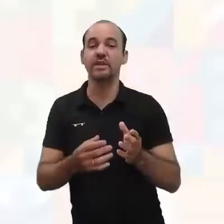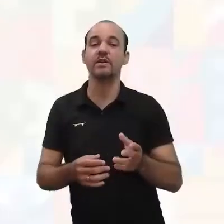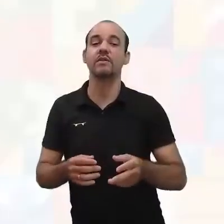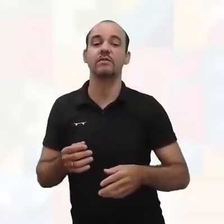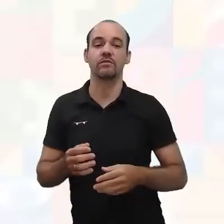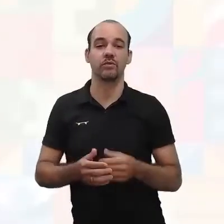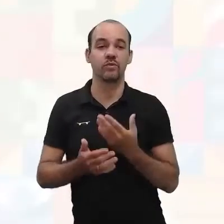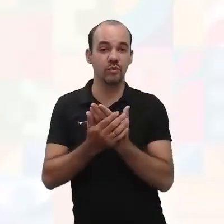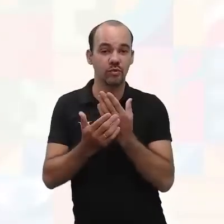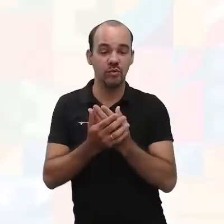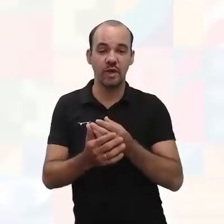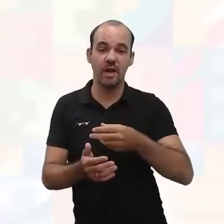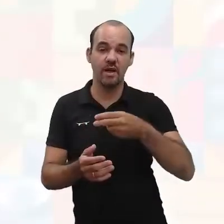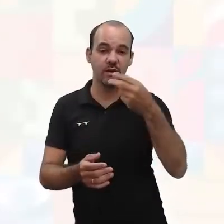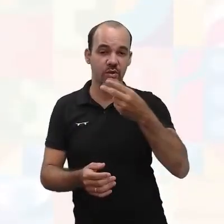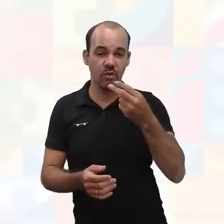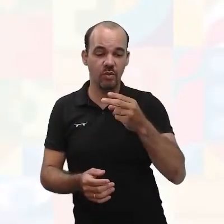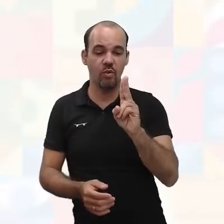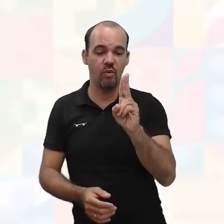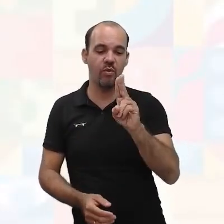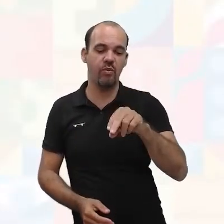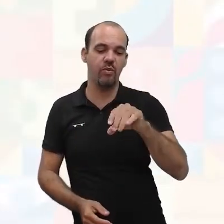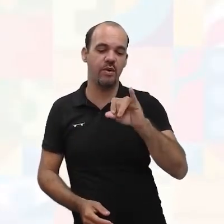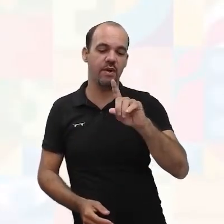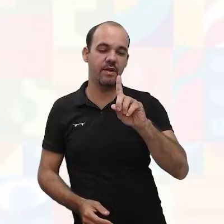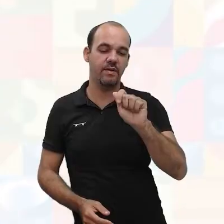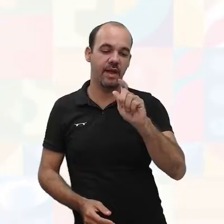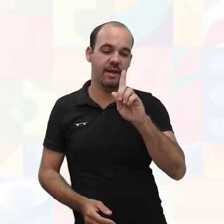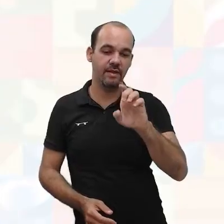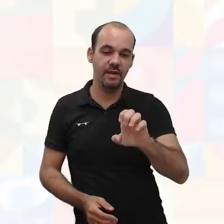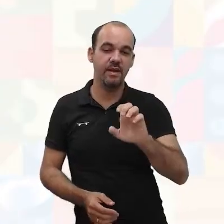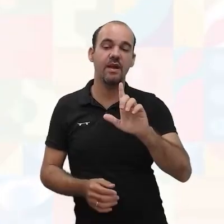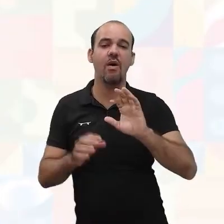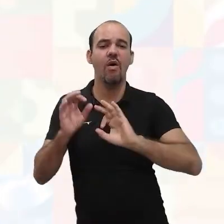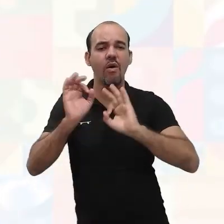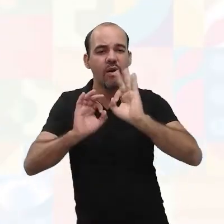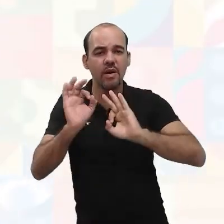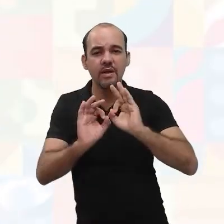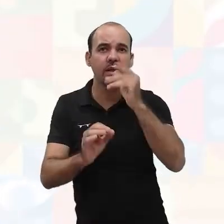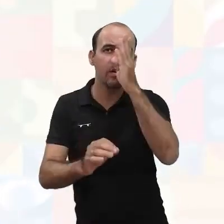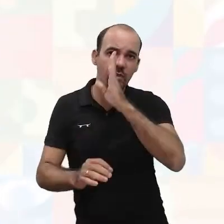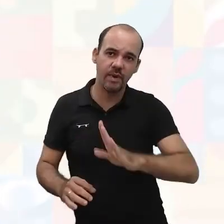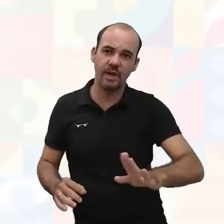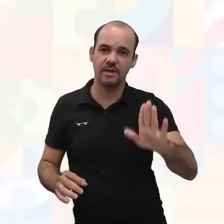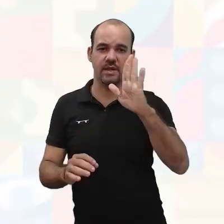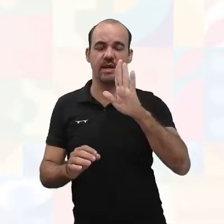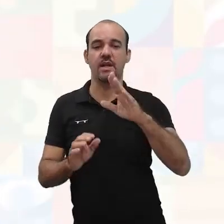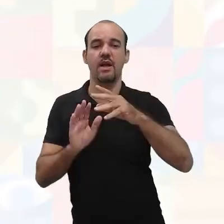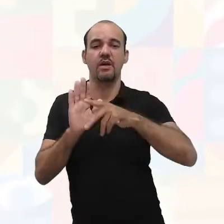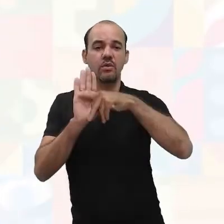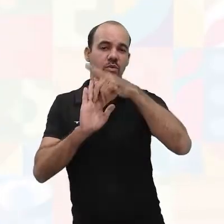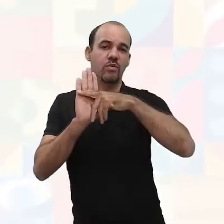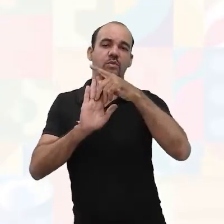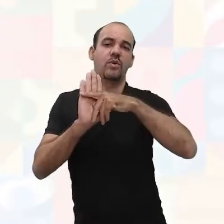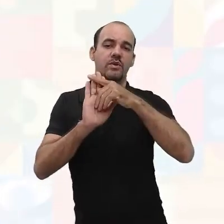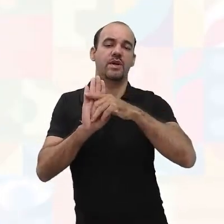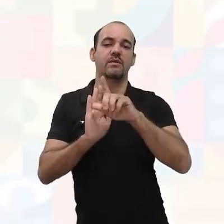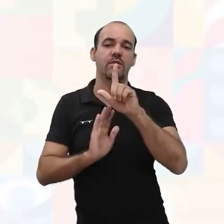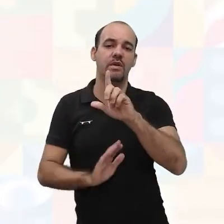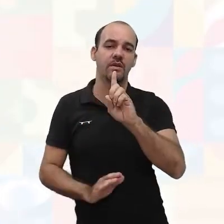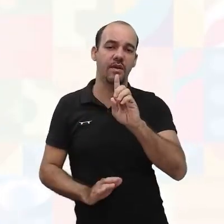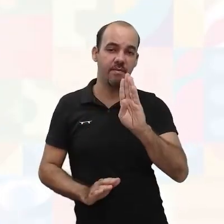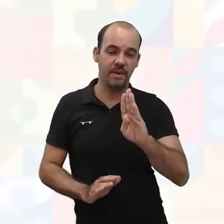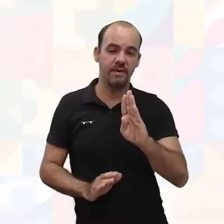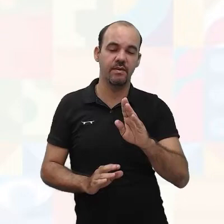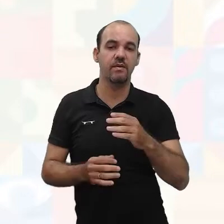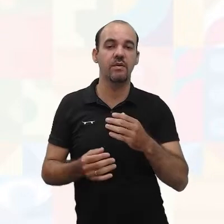intitulada Entender a Organização da Educação Brasileira, ou seja, da Educação Nacional. E aí, nesse